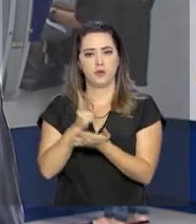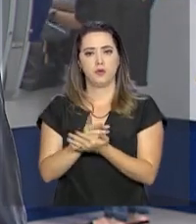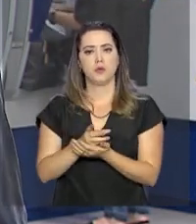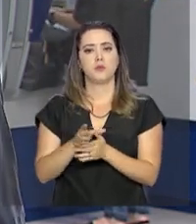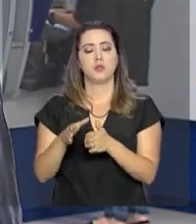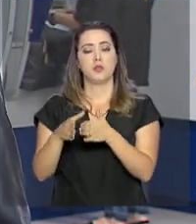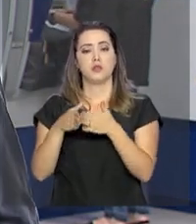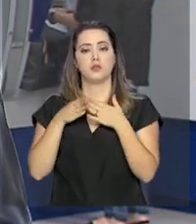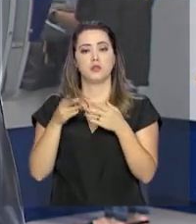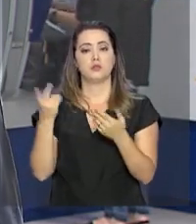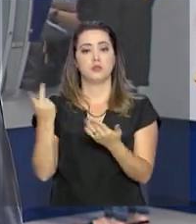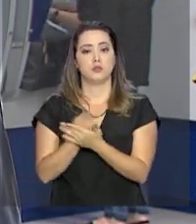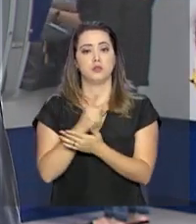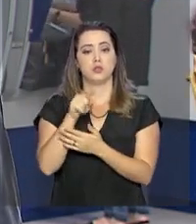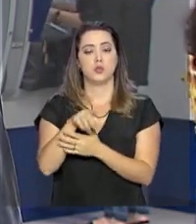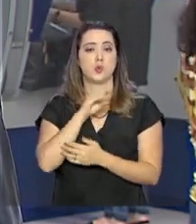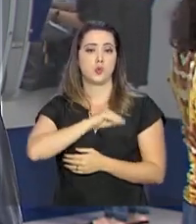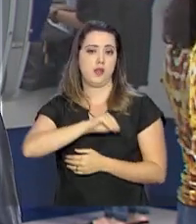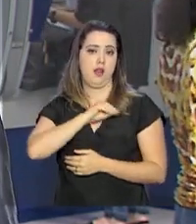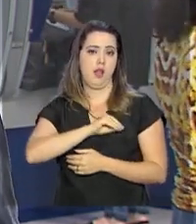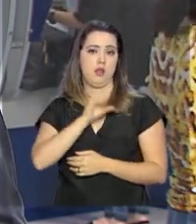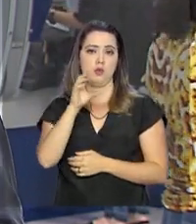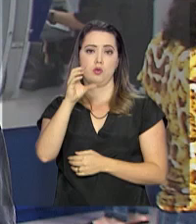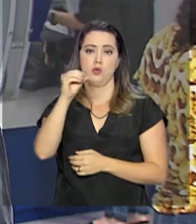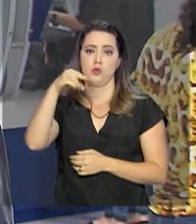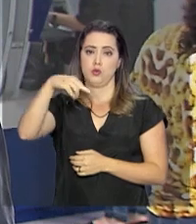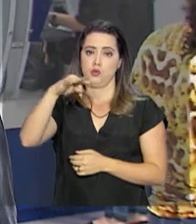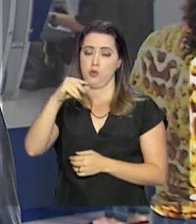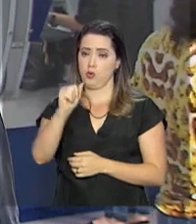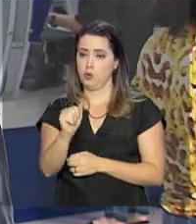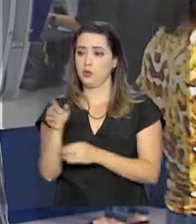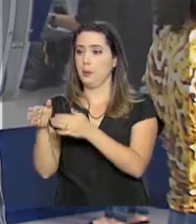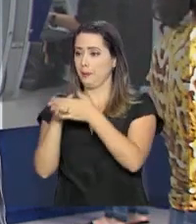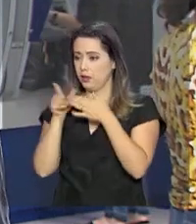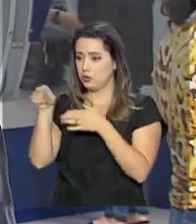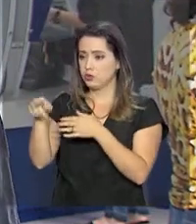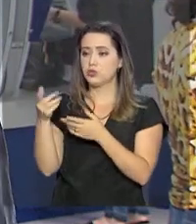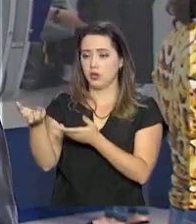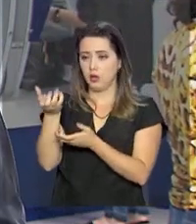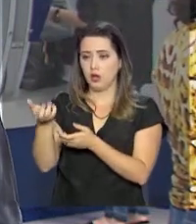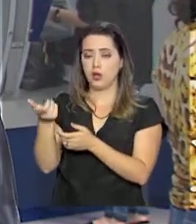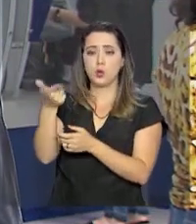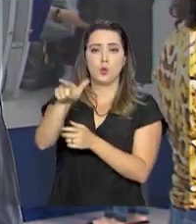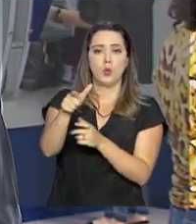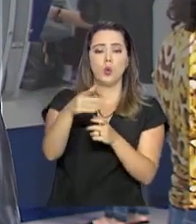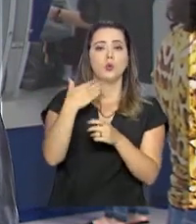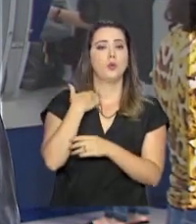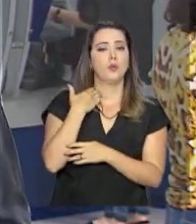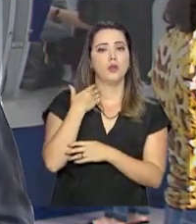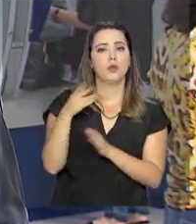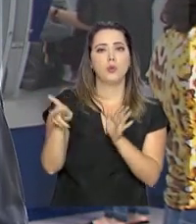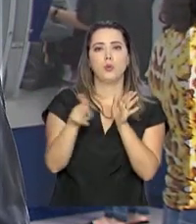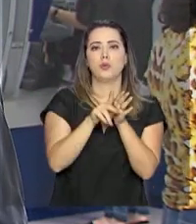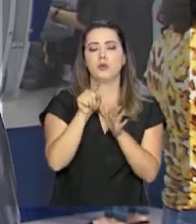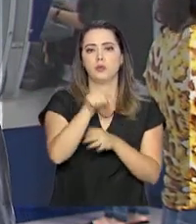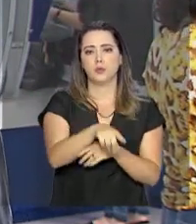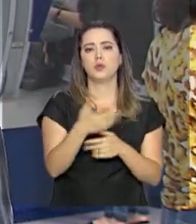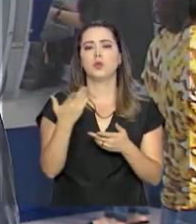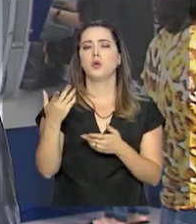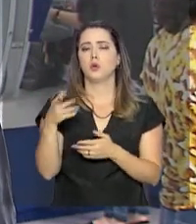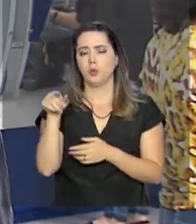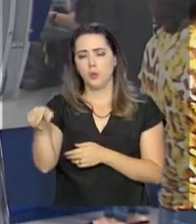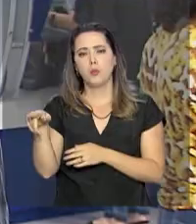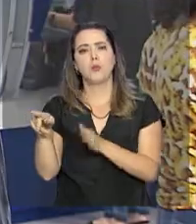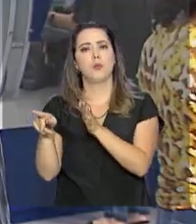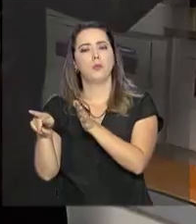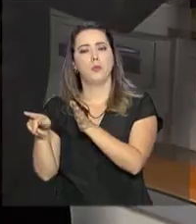conta-salário o interessado vai até a agência e pede que o dinheiro seja depositado em sua conta corrente e o banco se encarrega de